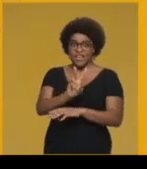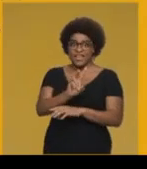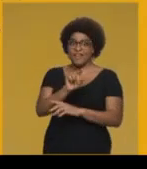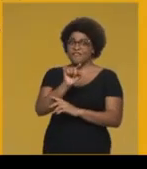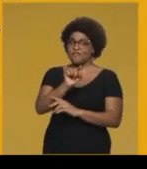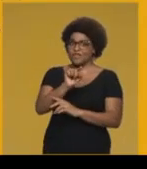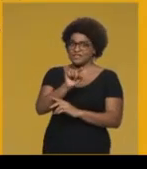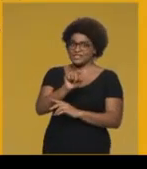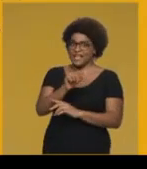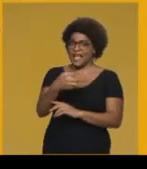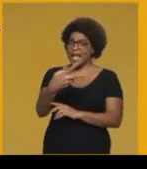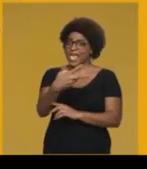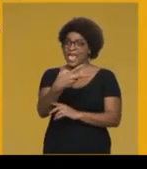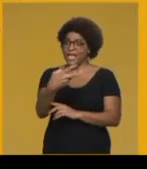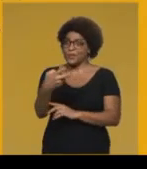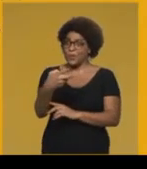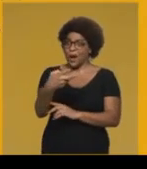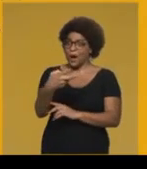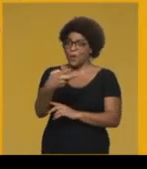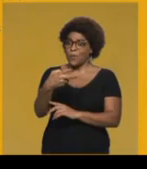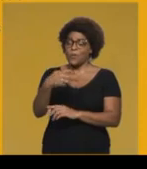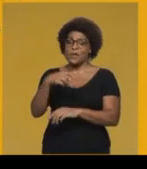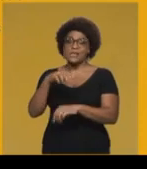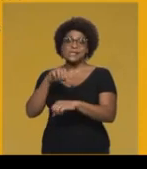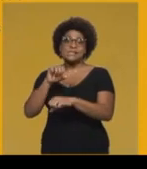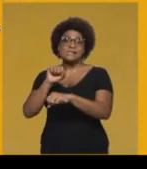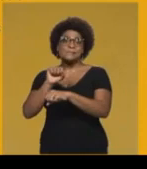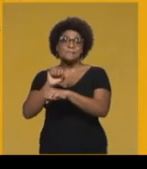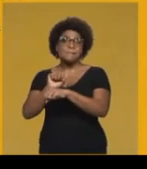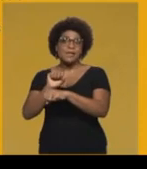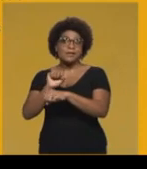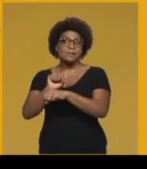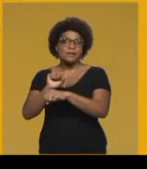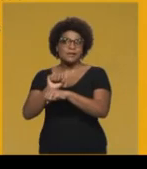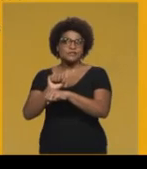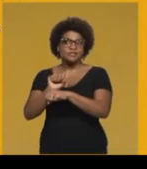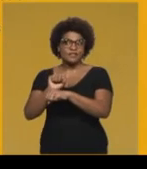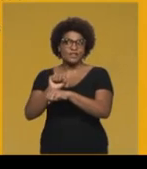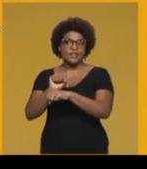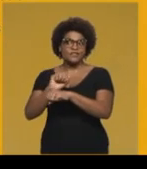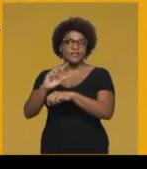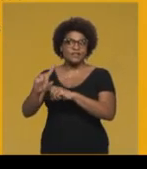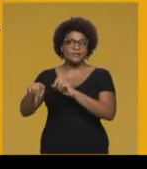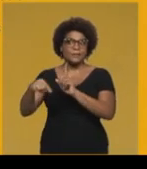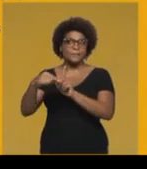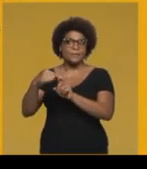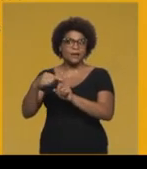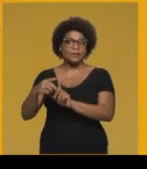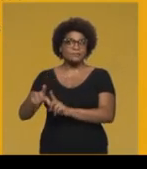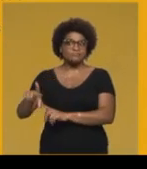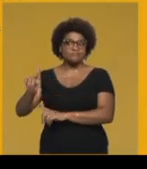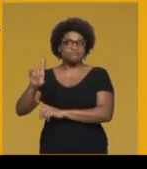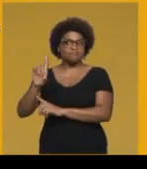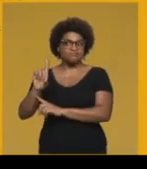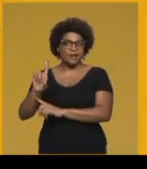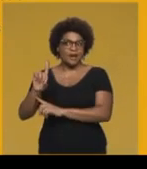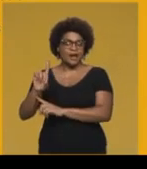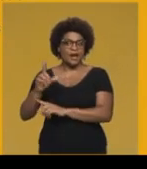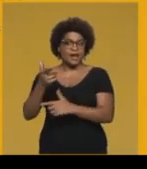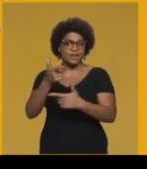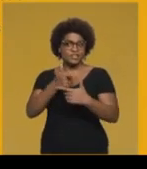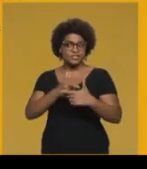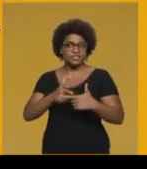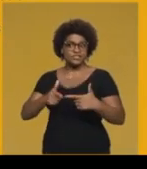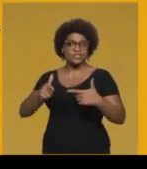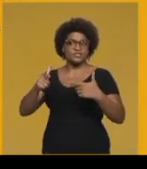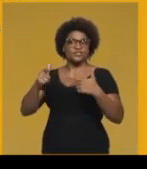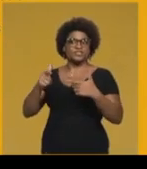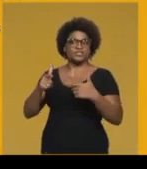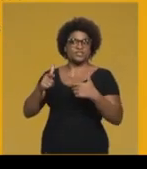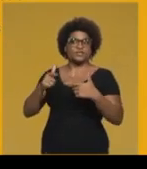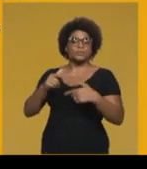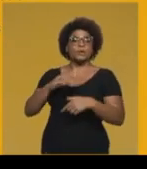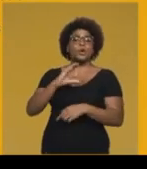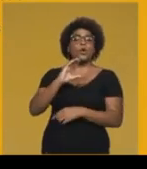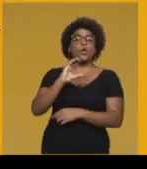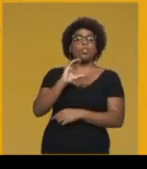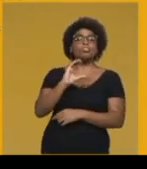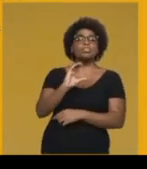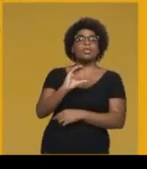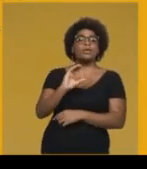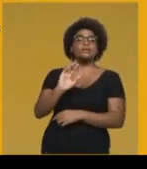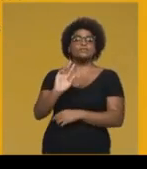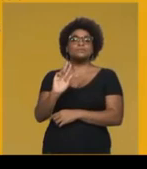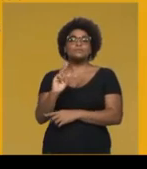e também das suas próprias decisões. Tudo isso condicionada pelo contexto histórico